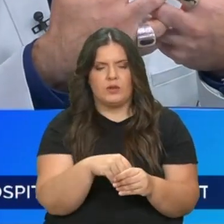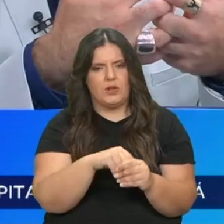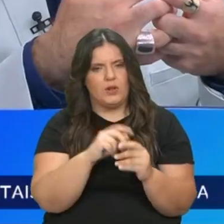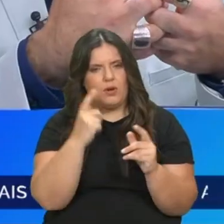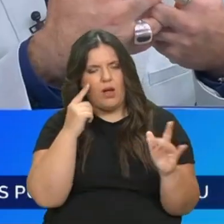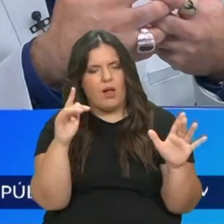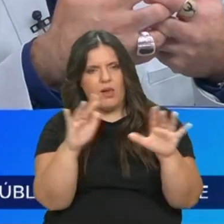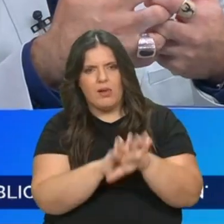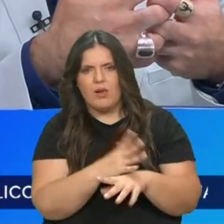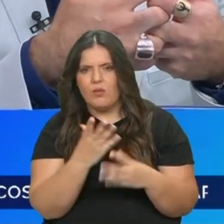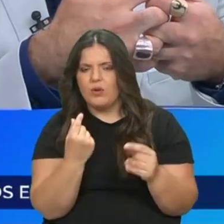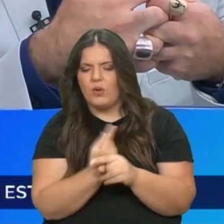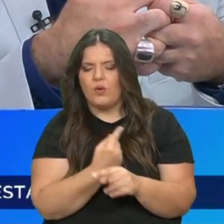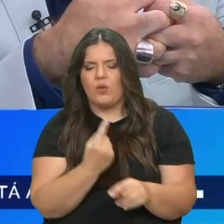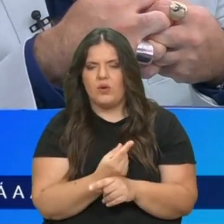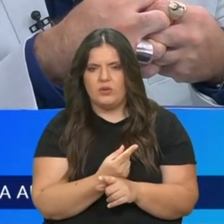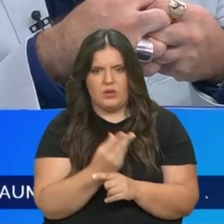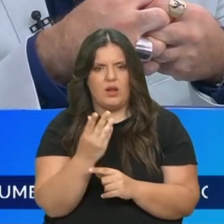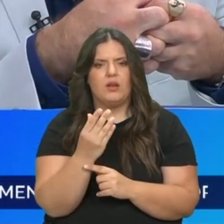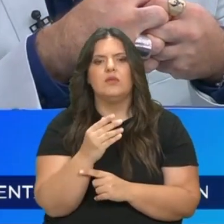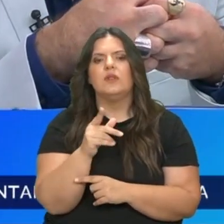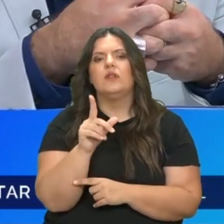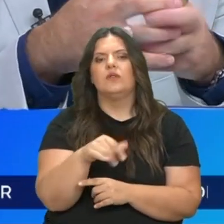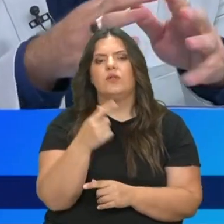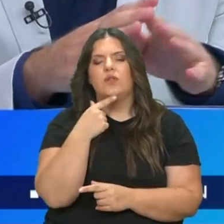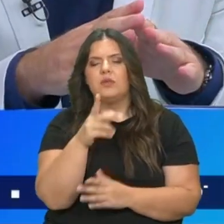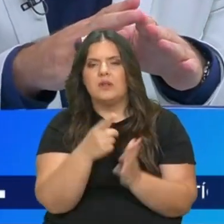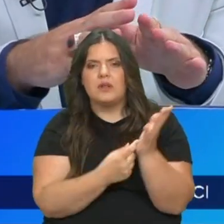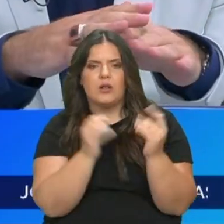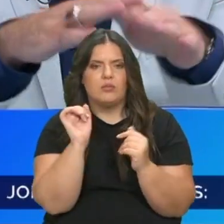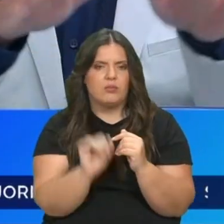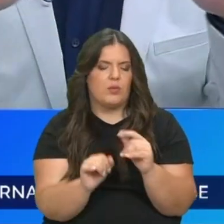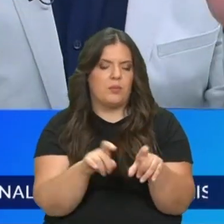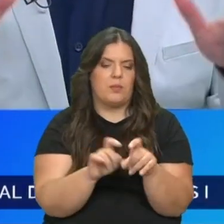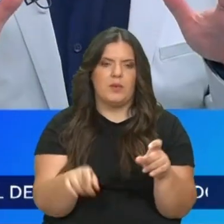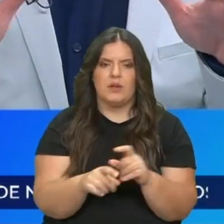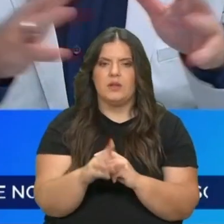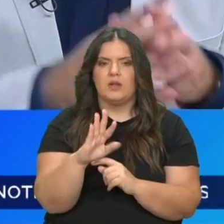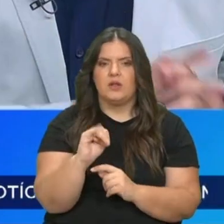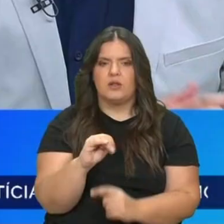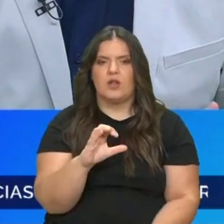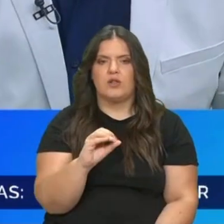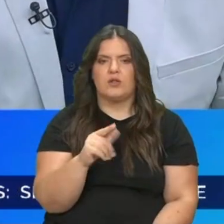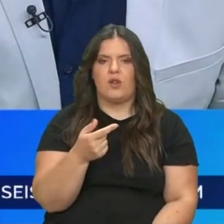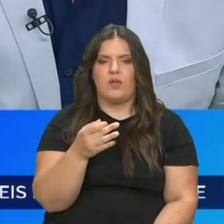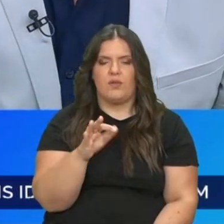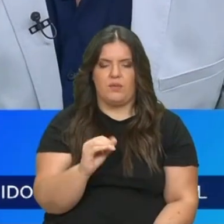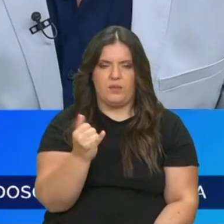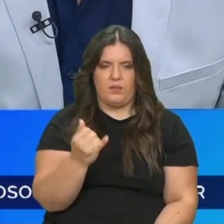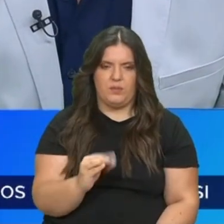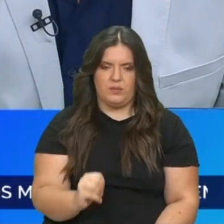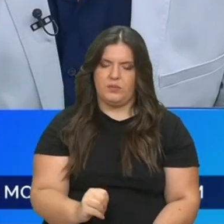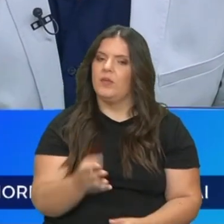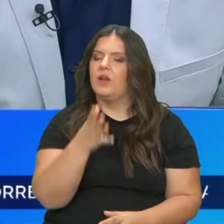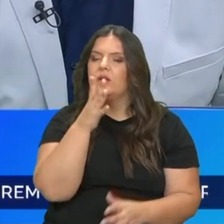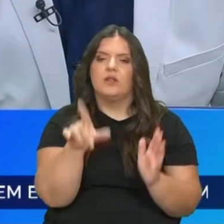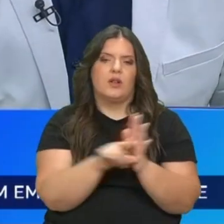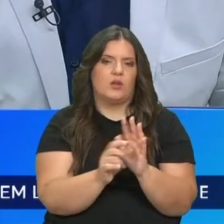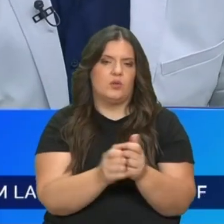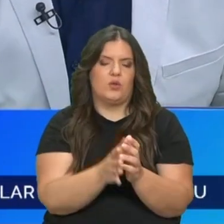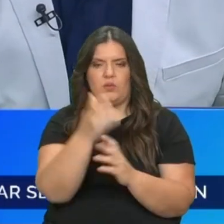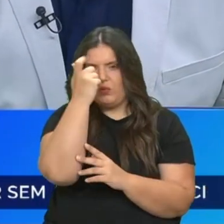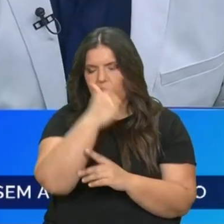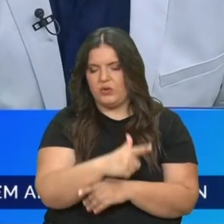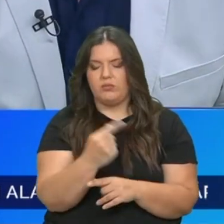mistério. A Sotheby's já foi notificada também para este próprio inquérito. A Sotheby's diz que está tudo legal, mas não deixa de ser notável que isto é uma história do